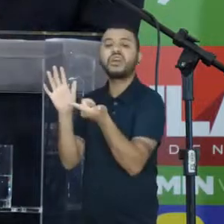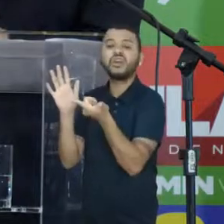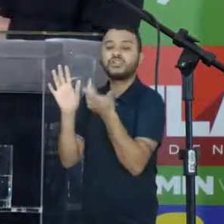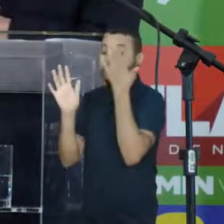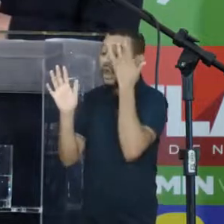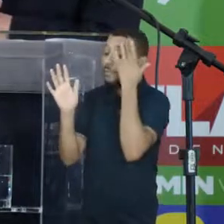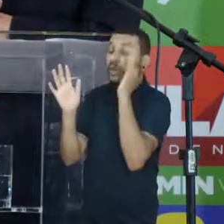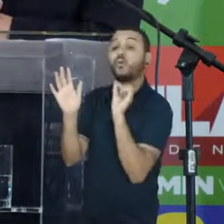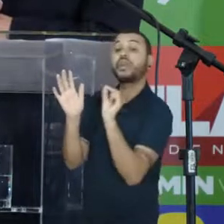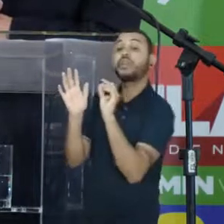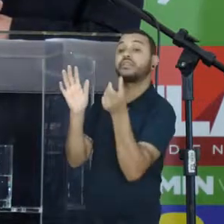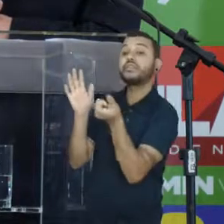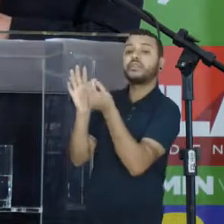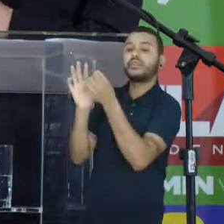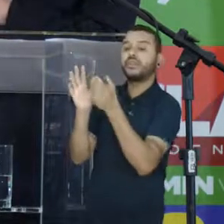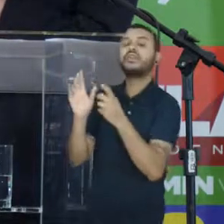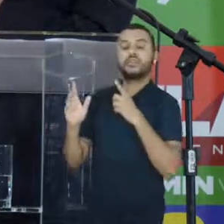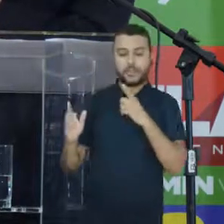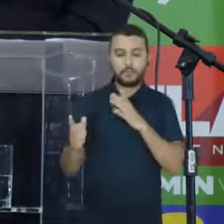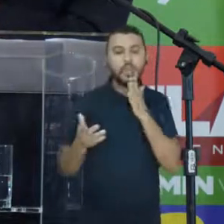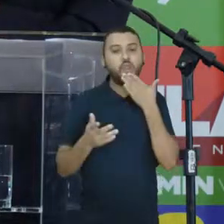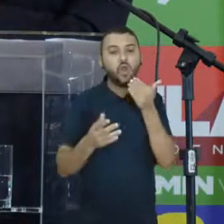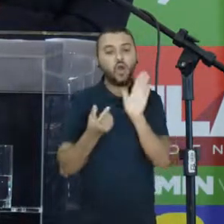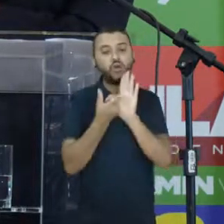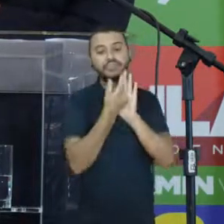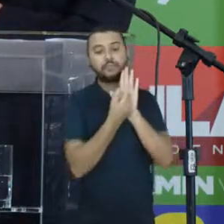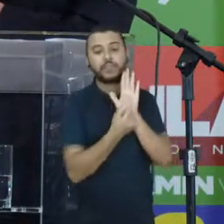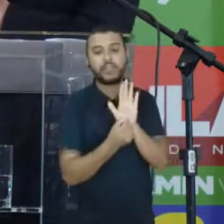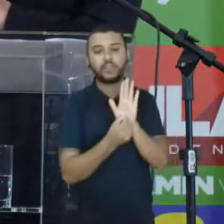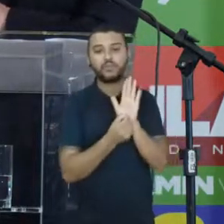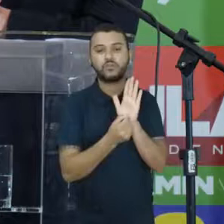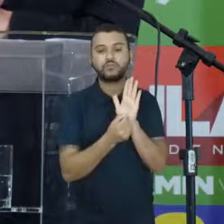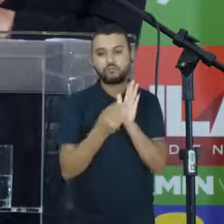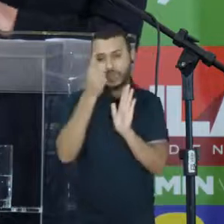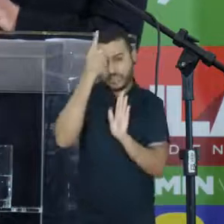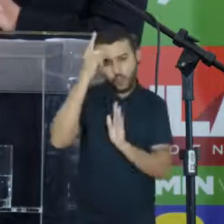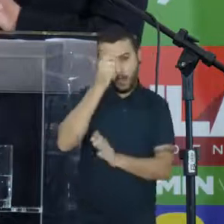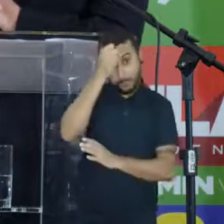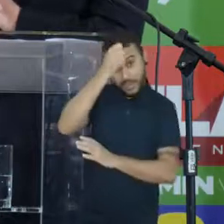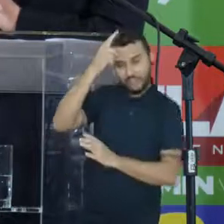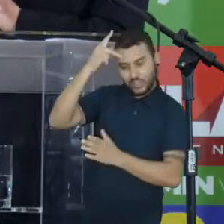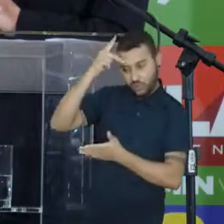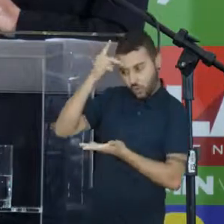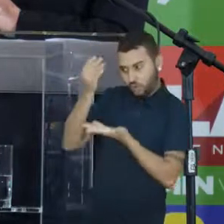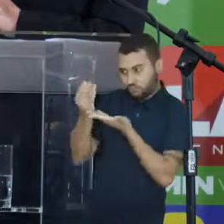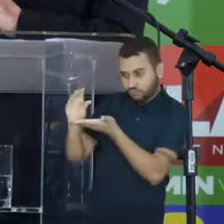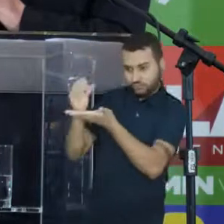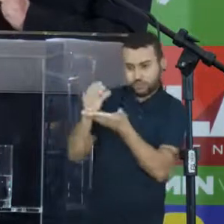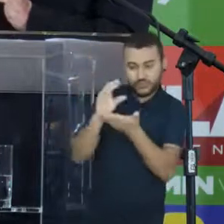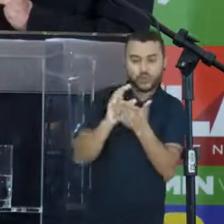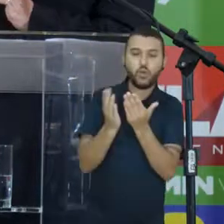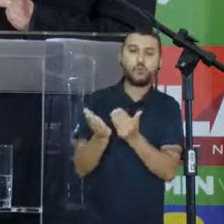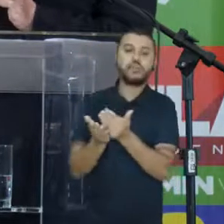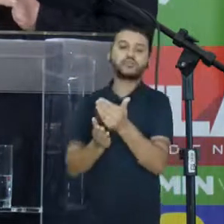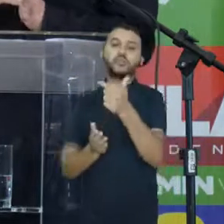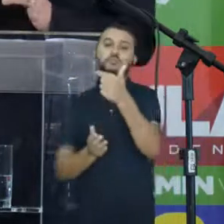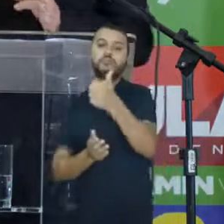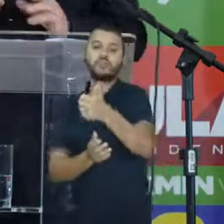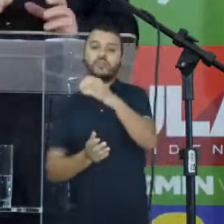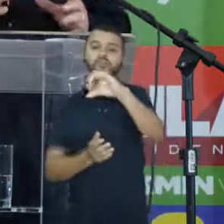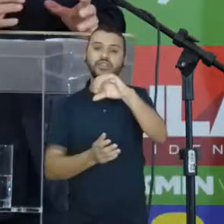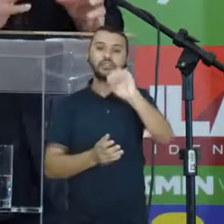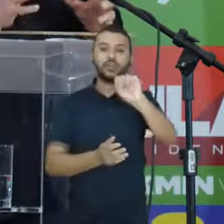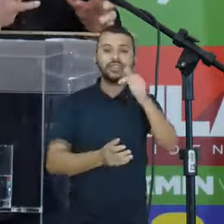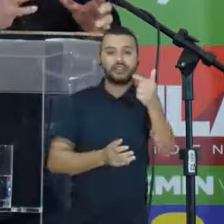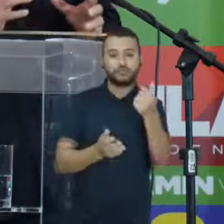criar o orçamento participativo como nós fizemos nas prefeituras, sabe, desde 1982. Eu não sei, Aloysio,